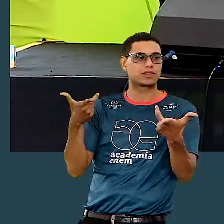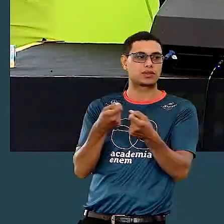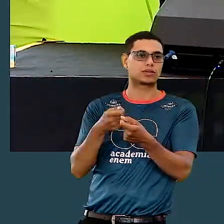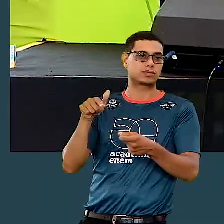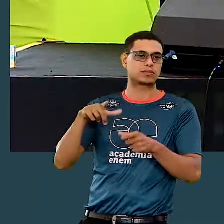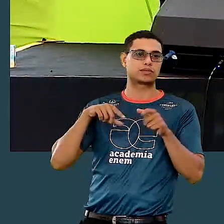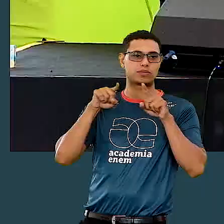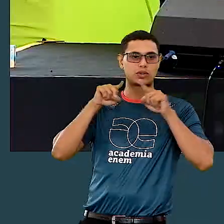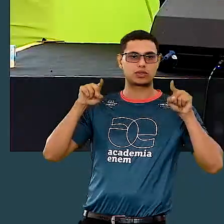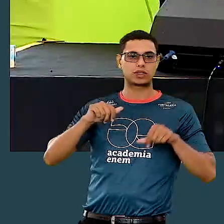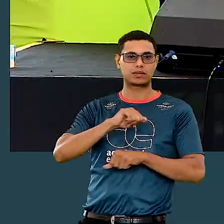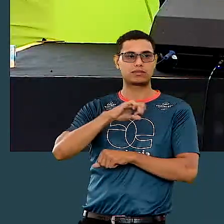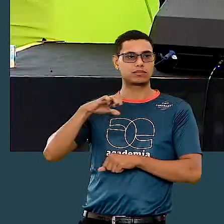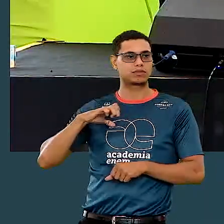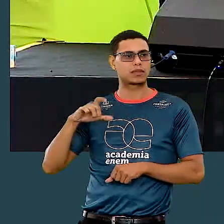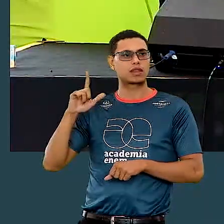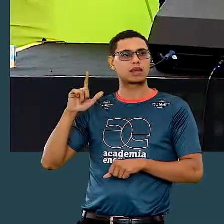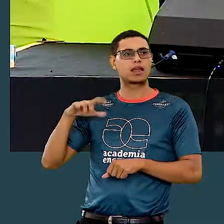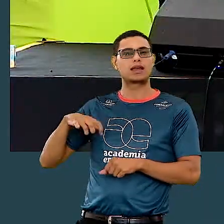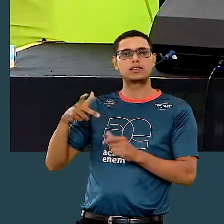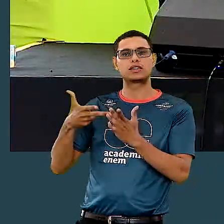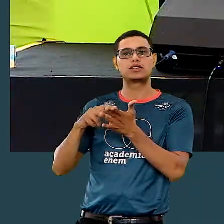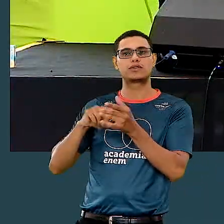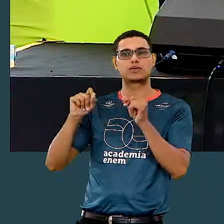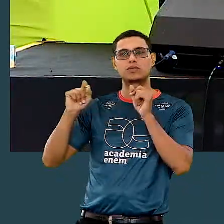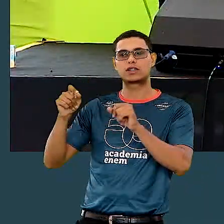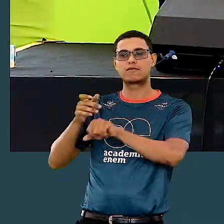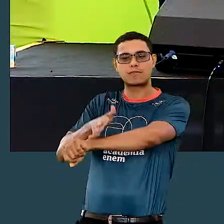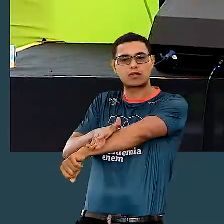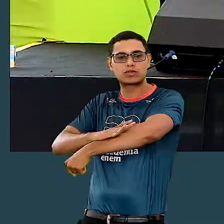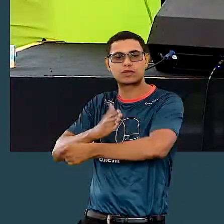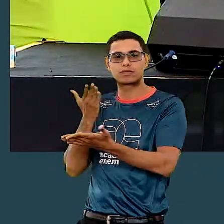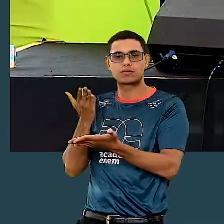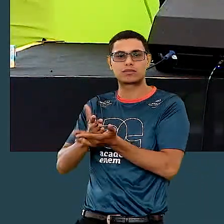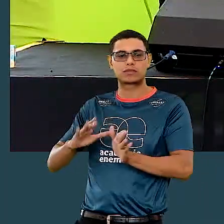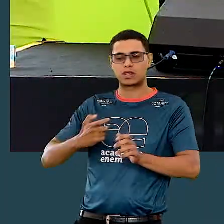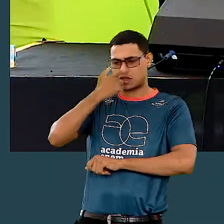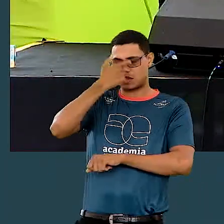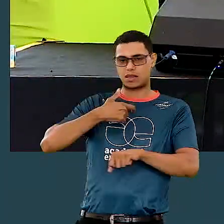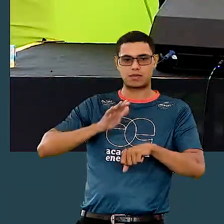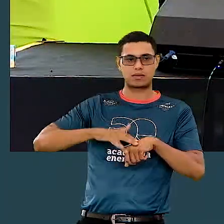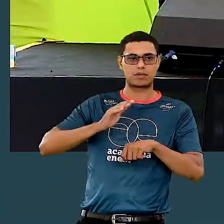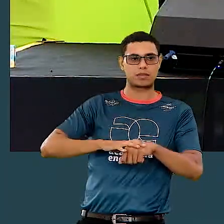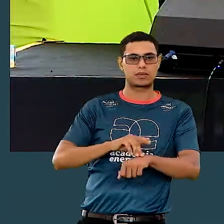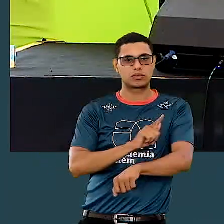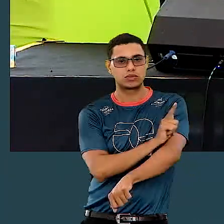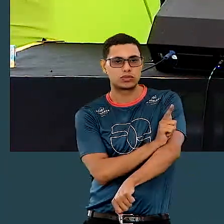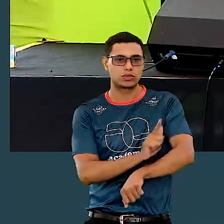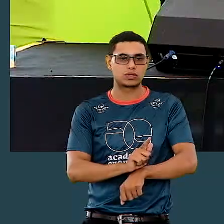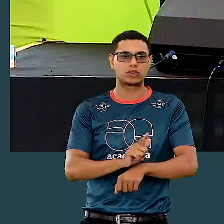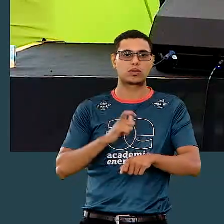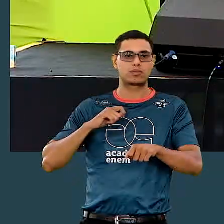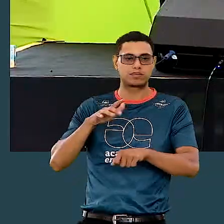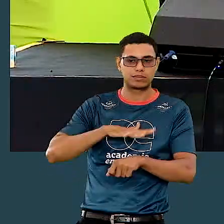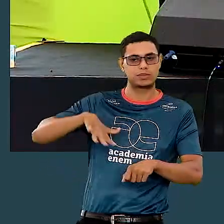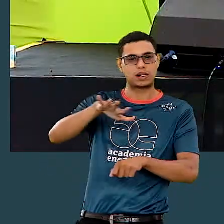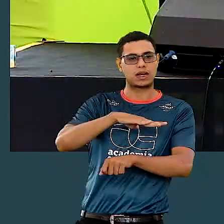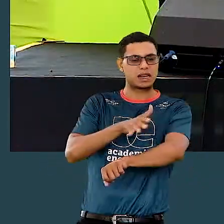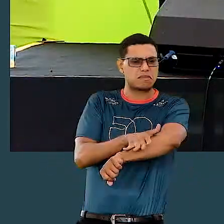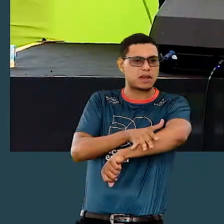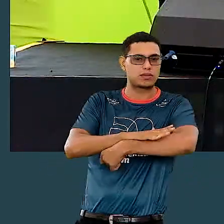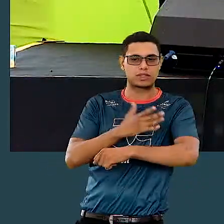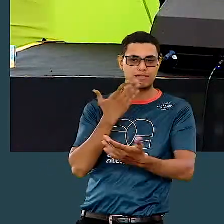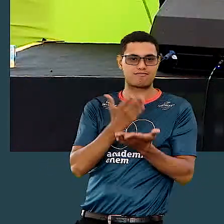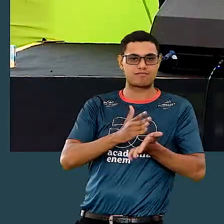é um movimento, antes de tudo, um movimento antirracista, porque eu, como gestor de igualdade racial do município de Fortaleza, vejo esse espaço